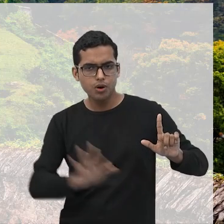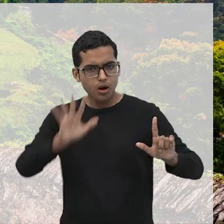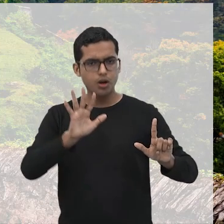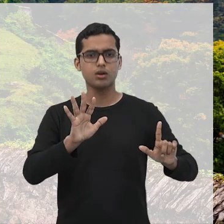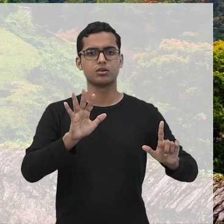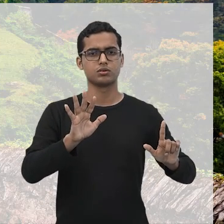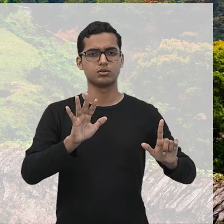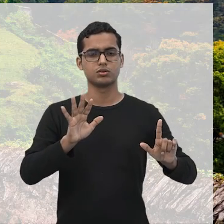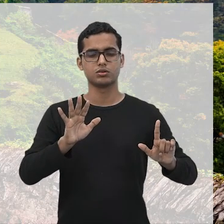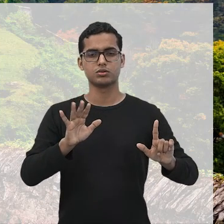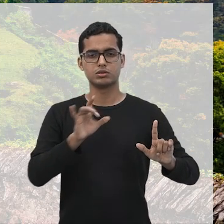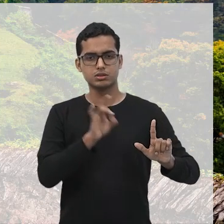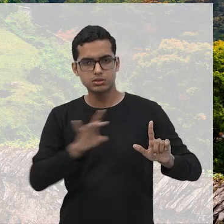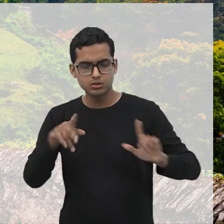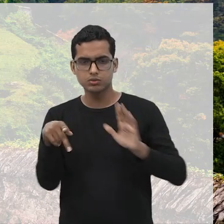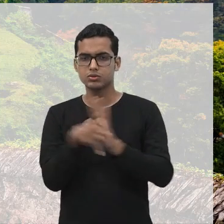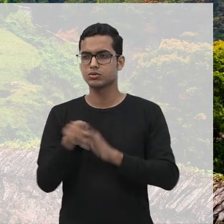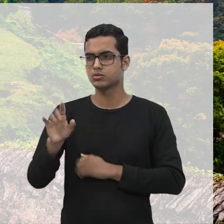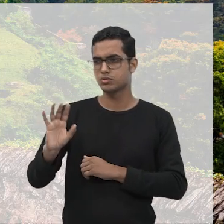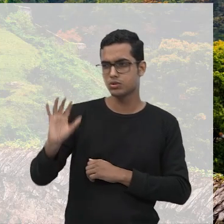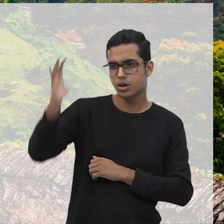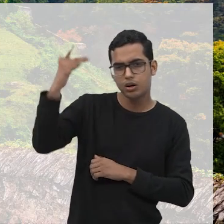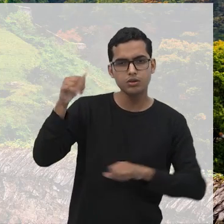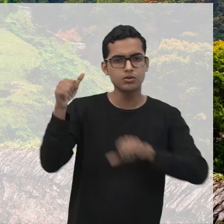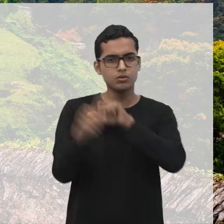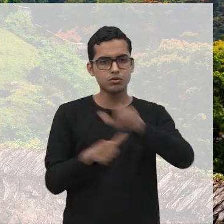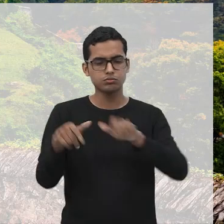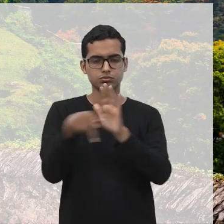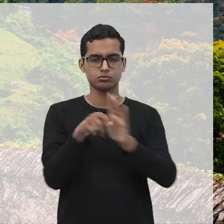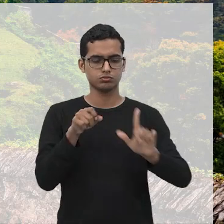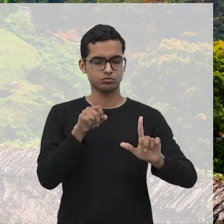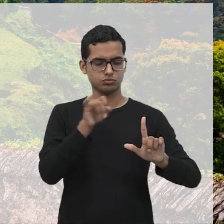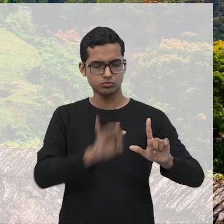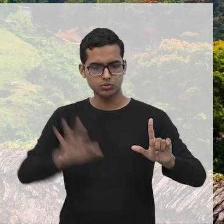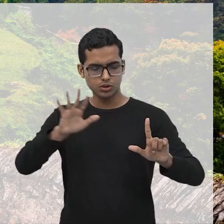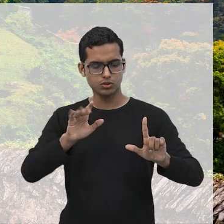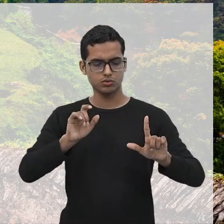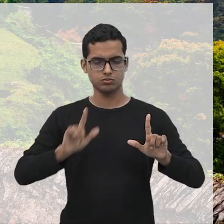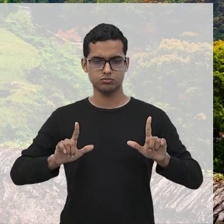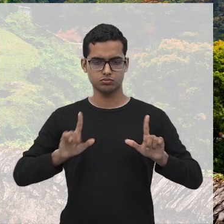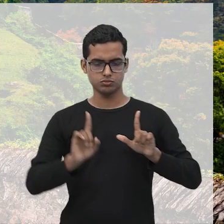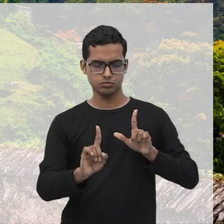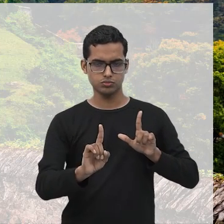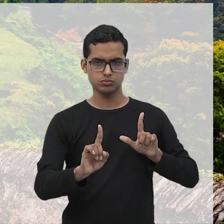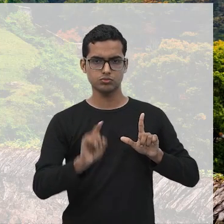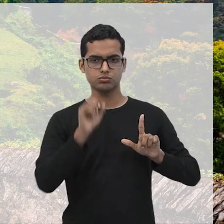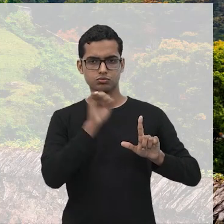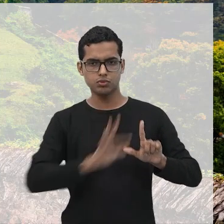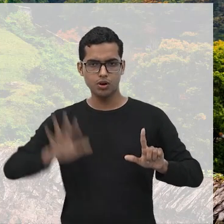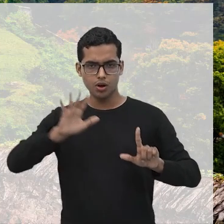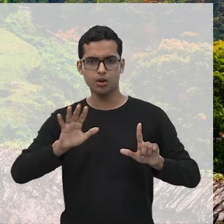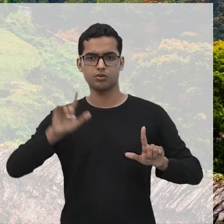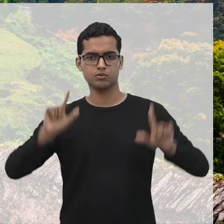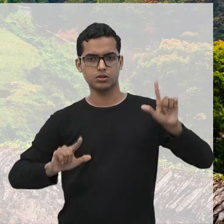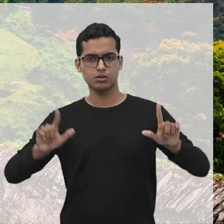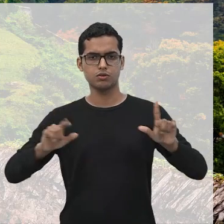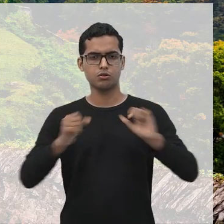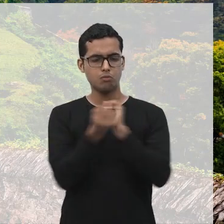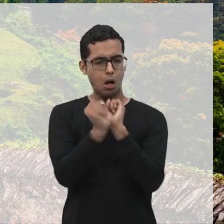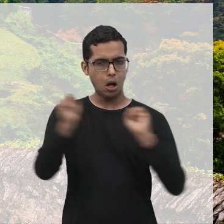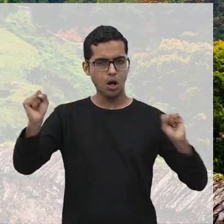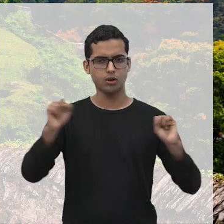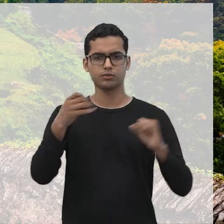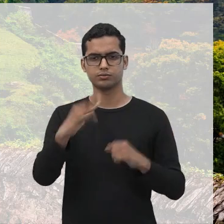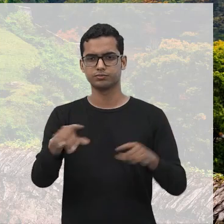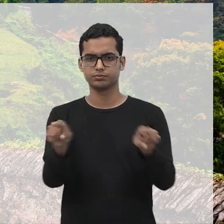acontecimento ele vai mudando ali, então fica bem mais fácil para os dramaturgos também. Nós temos também